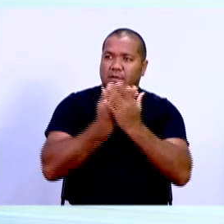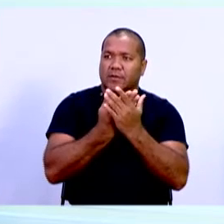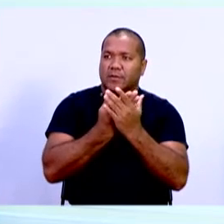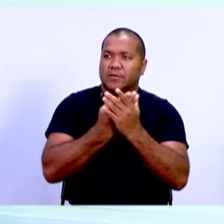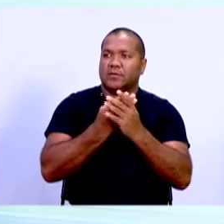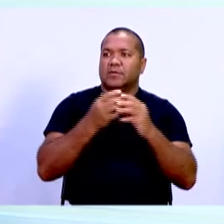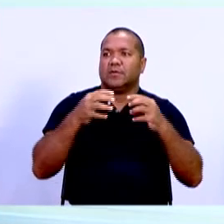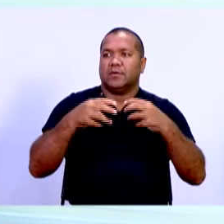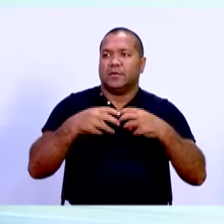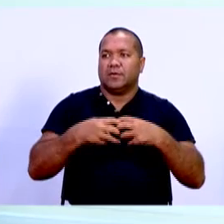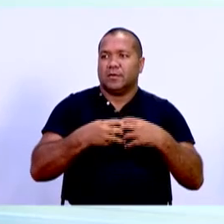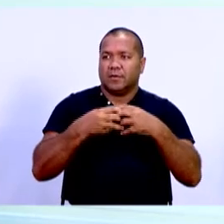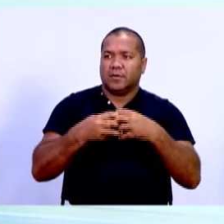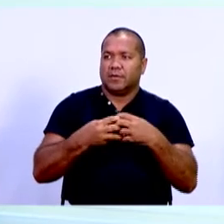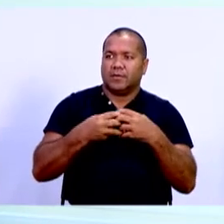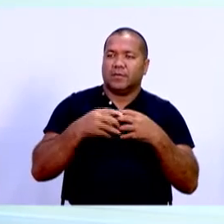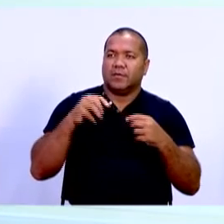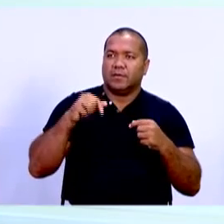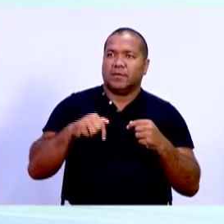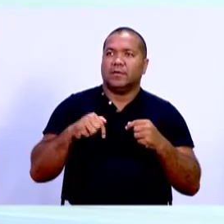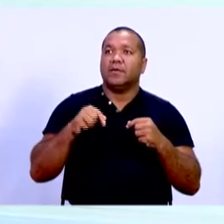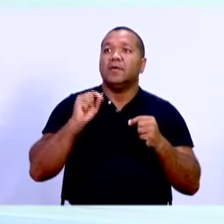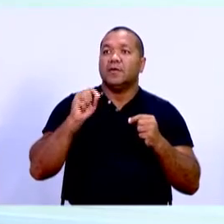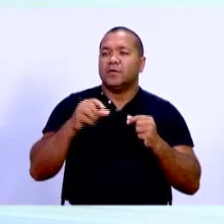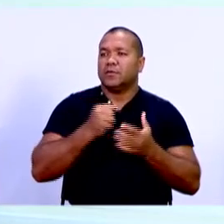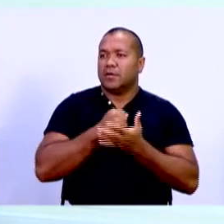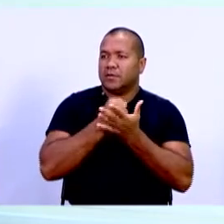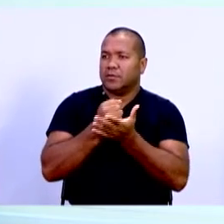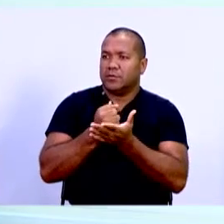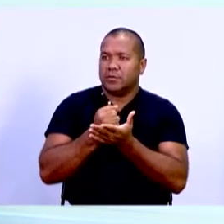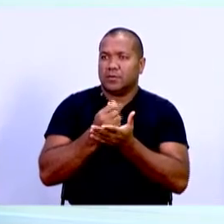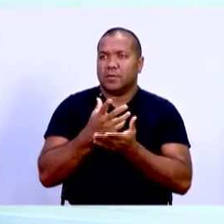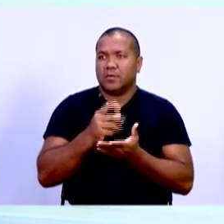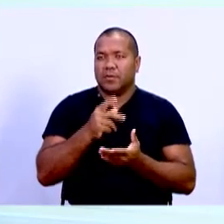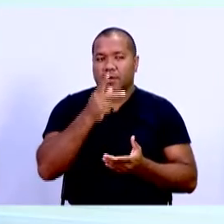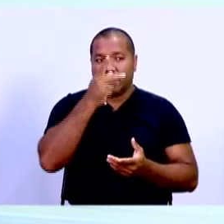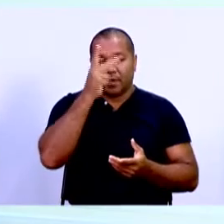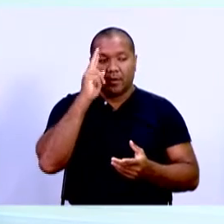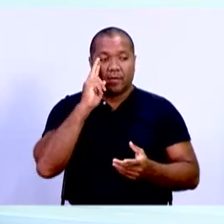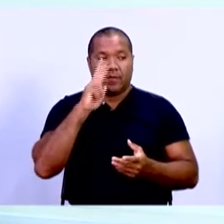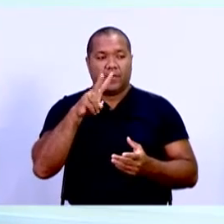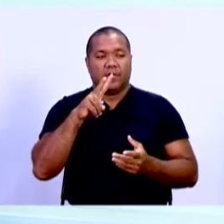cursos aqui do IFRO. E isso facilita muito para que eles possam decidir